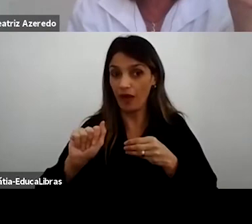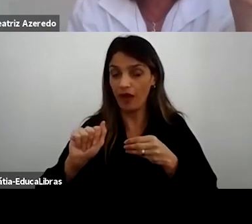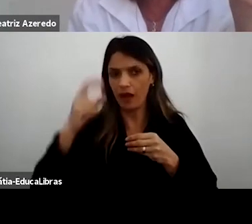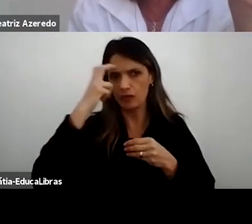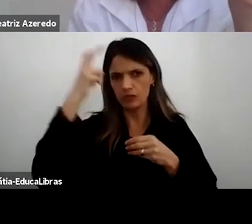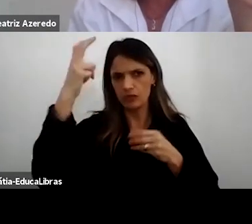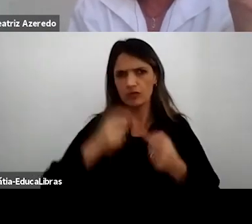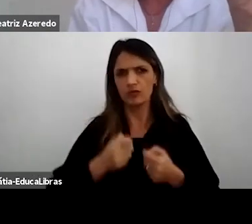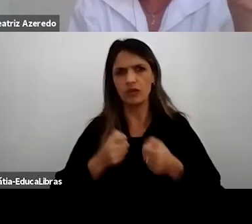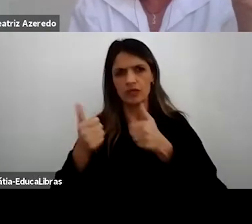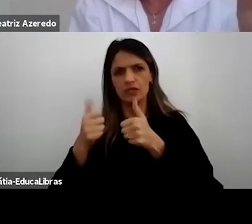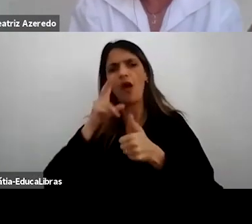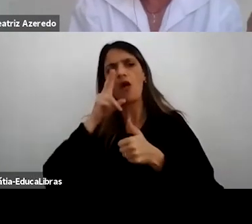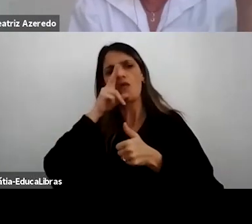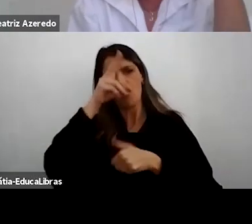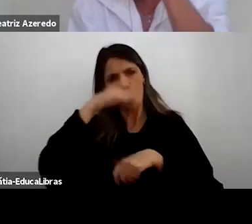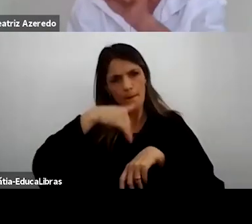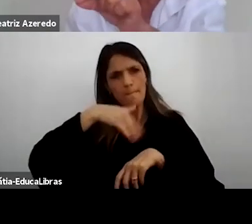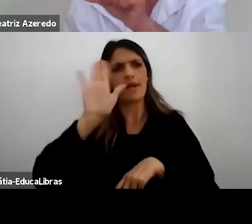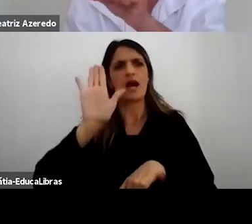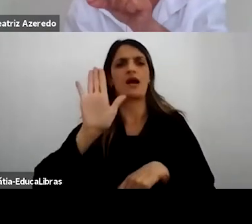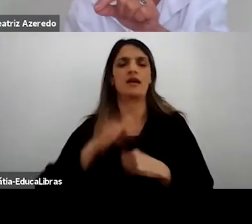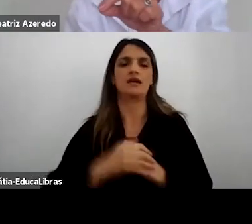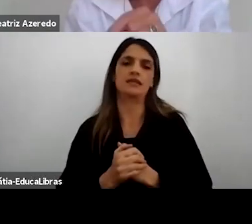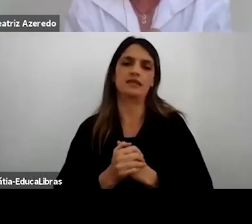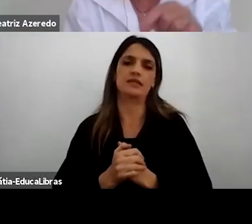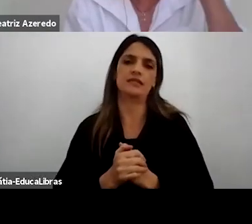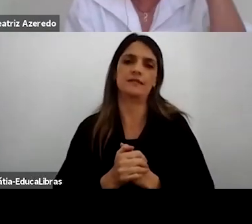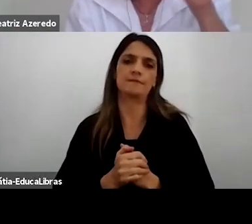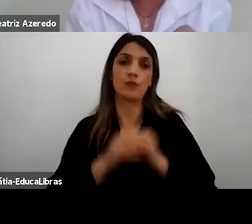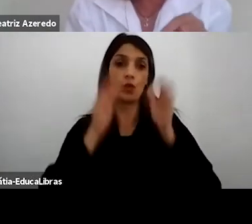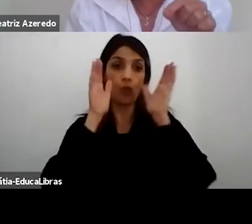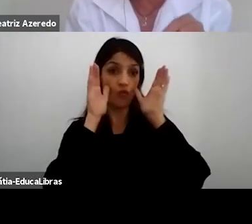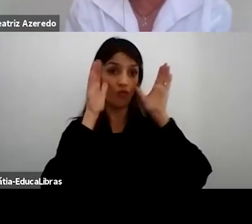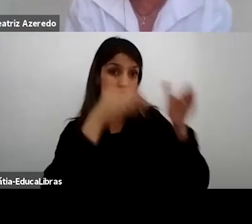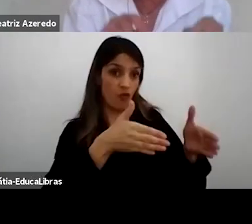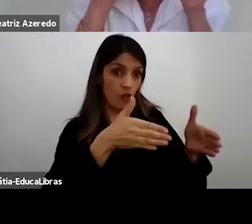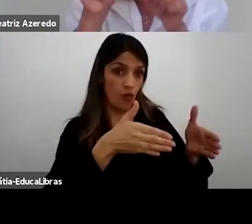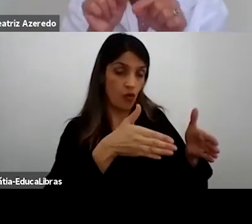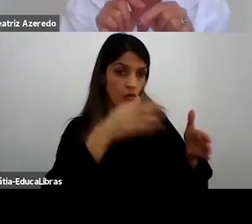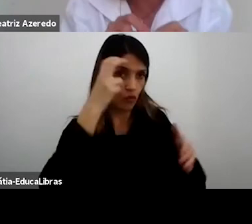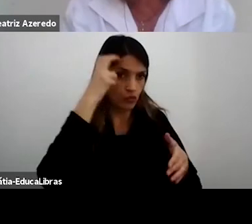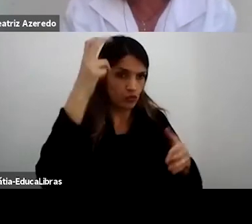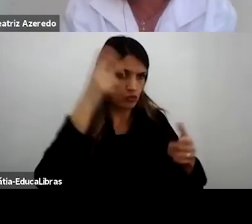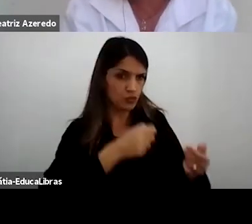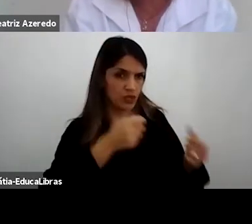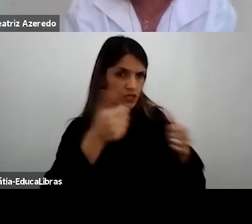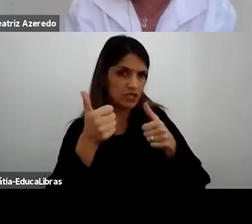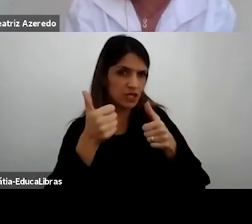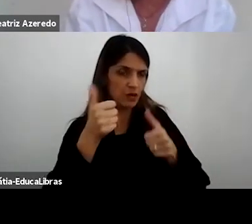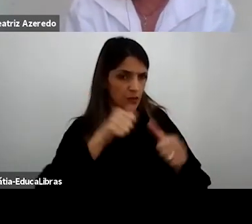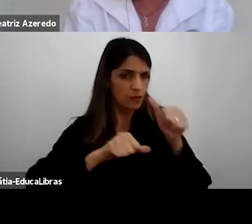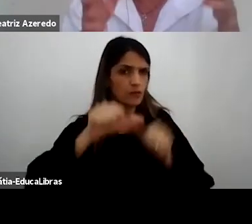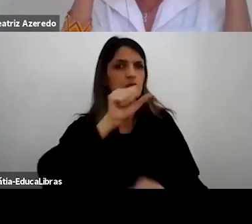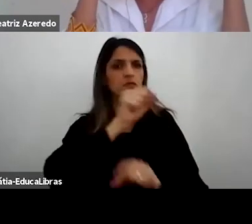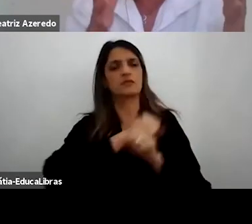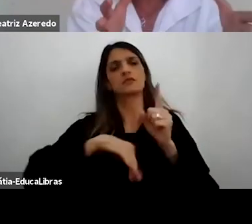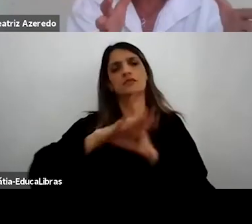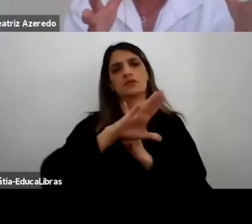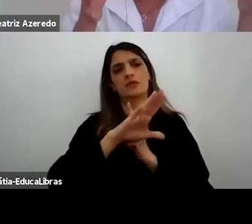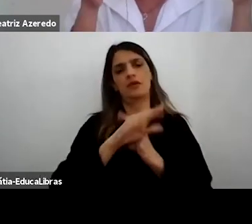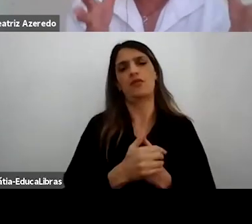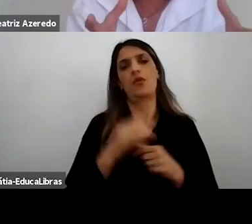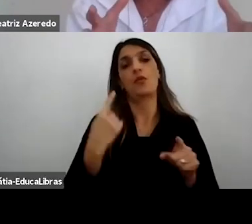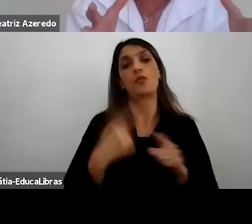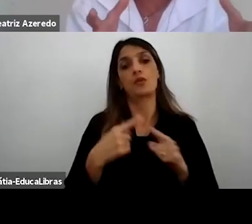vai estar fortalecida e ela vai estar muito direcionada a uma cultura de doação para a transformação social, porque a gente